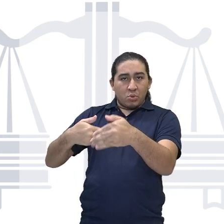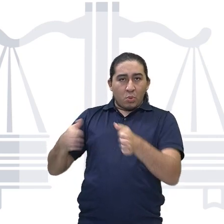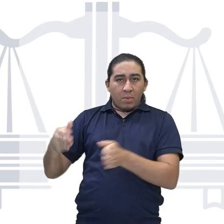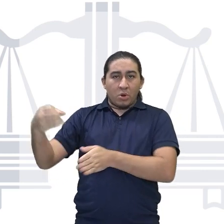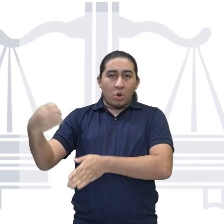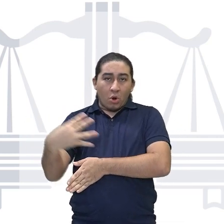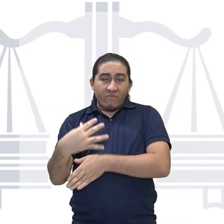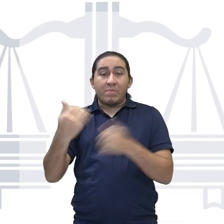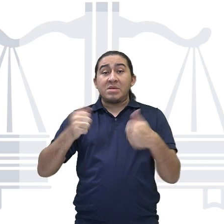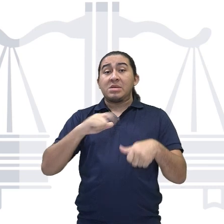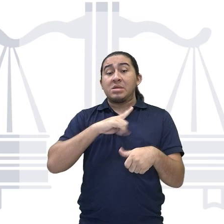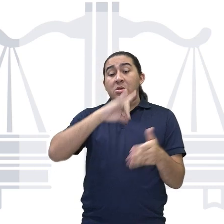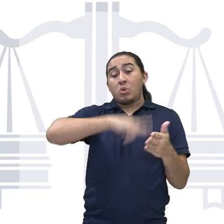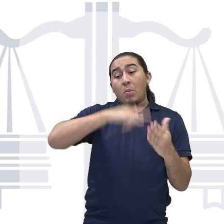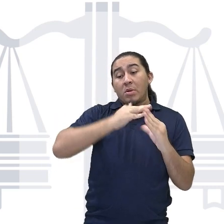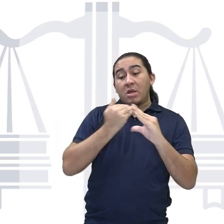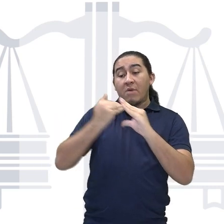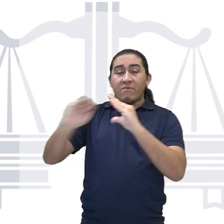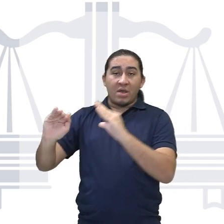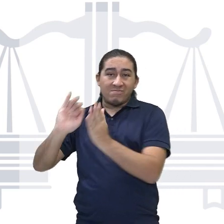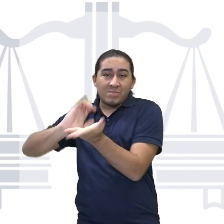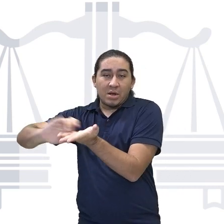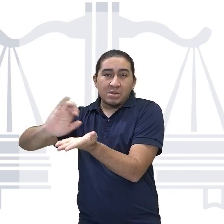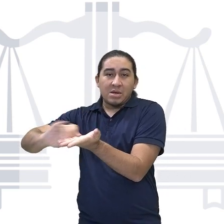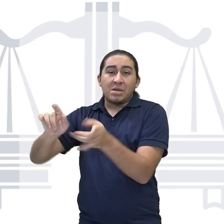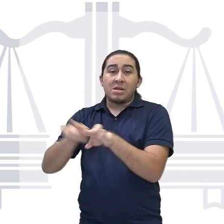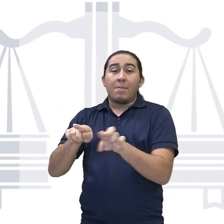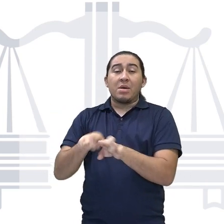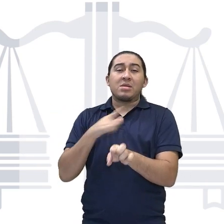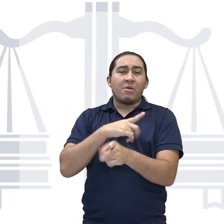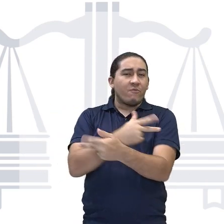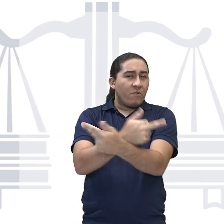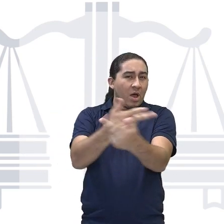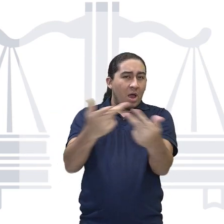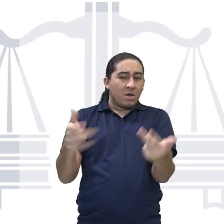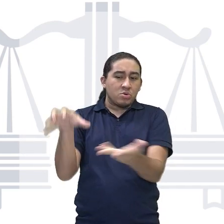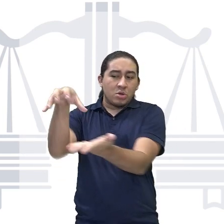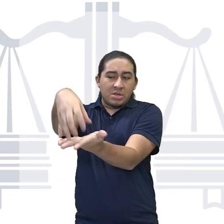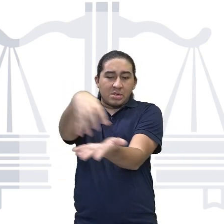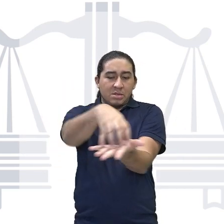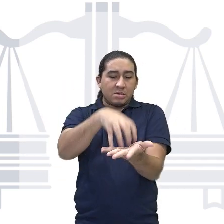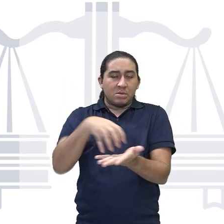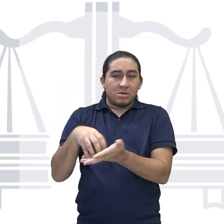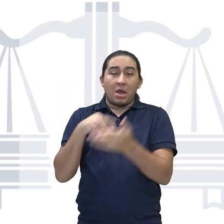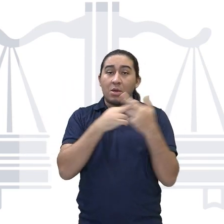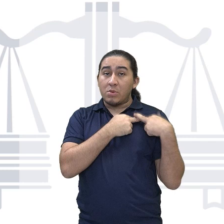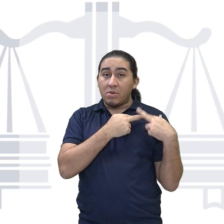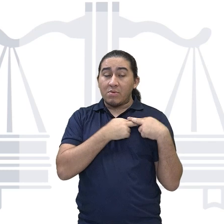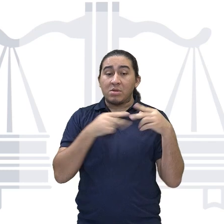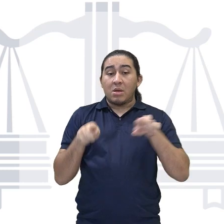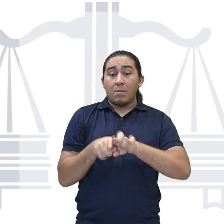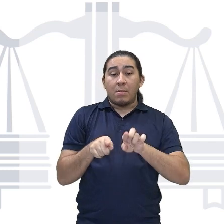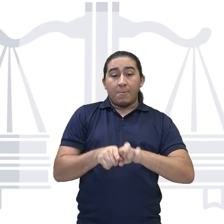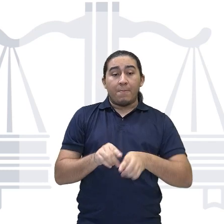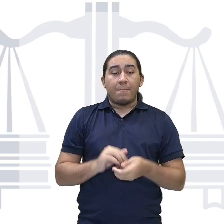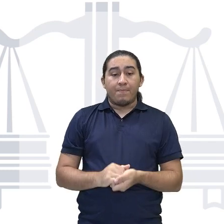secretaria, e envolve vários setores responsáveis aqui, dentre eles o DEPLAN,